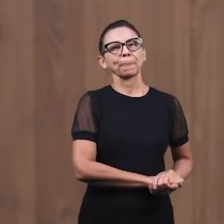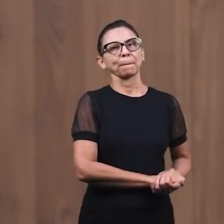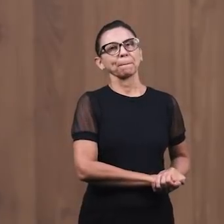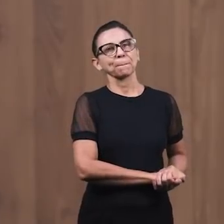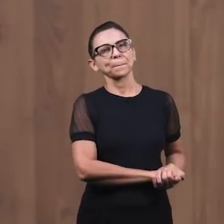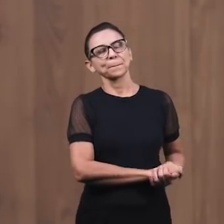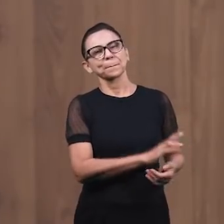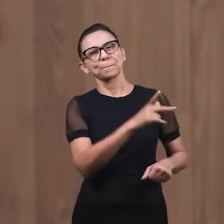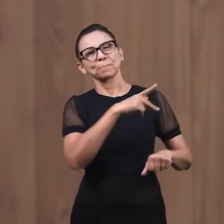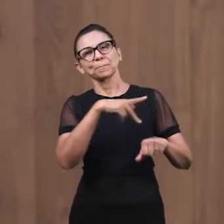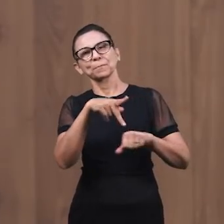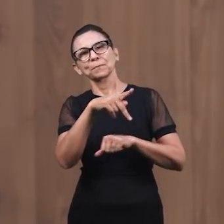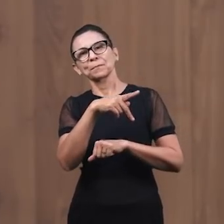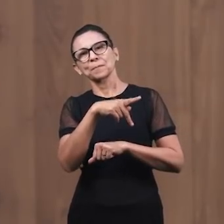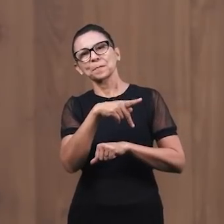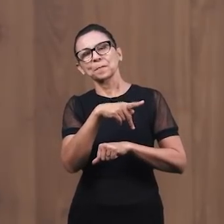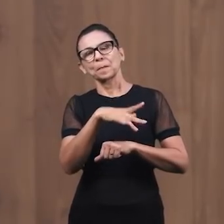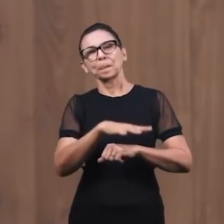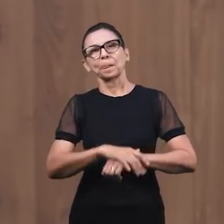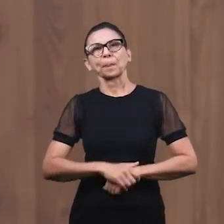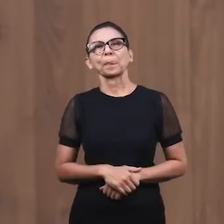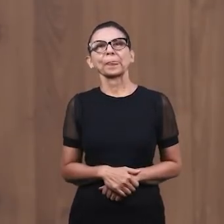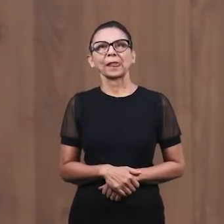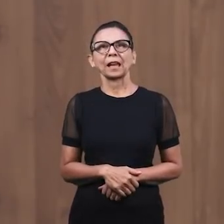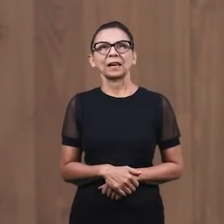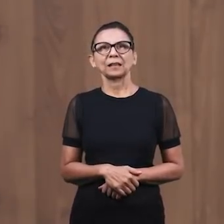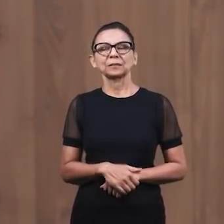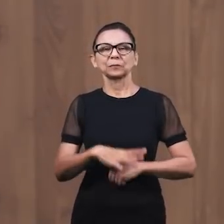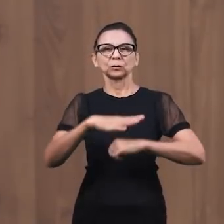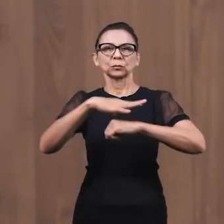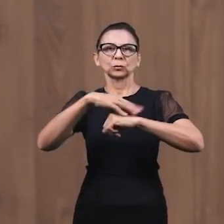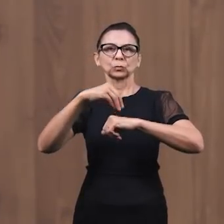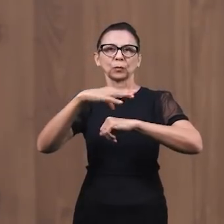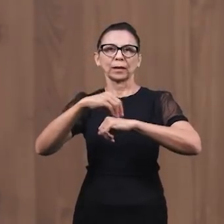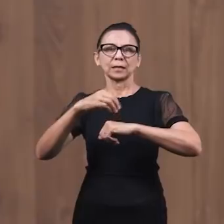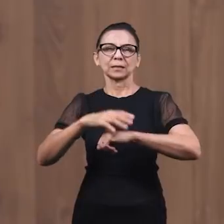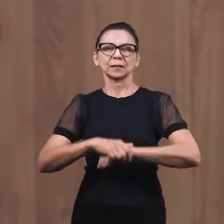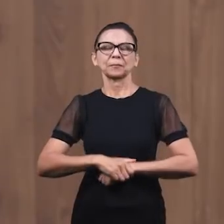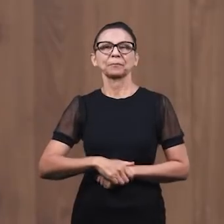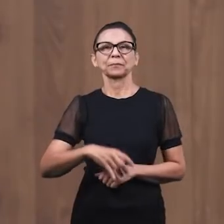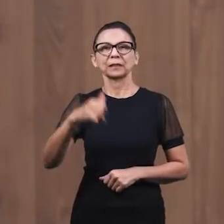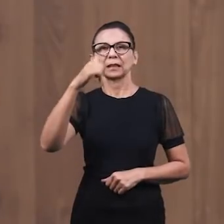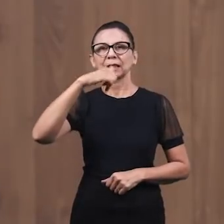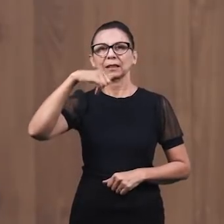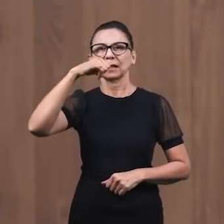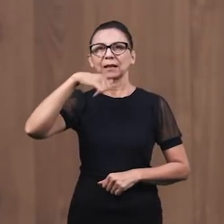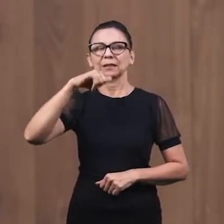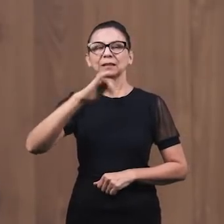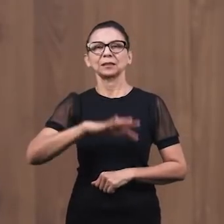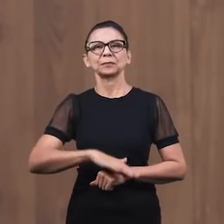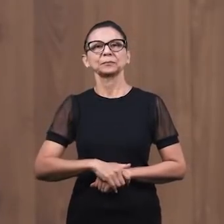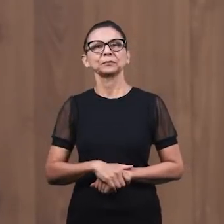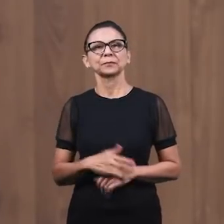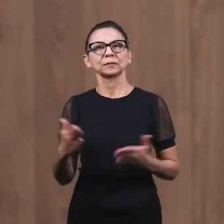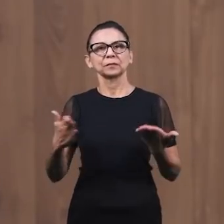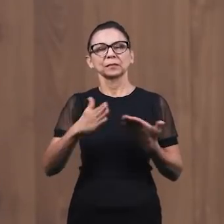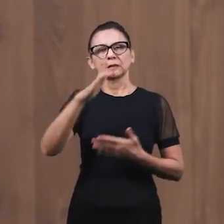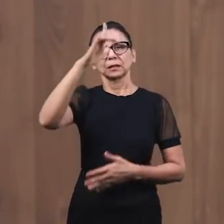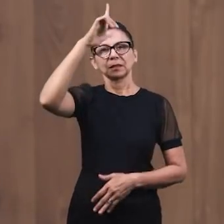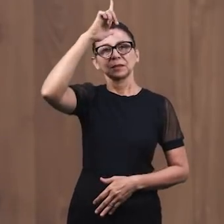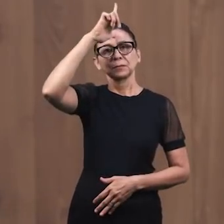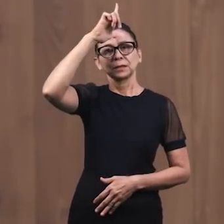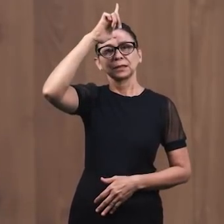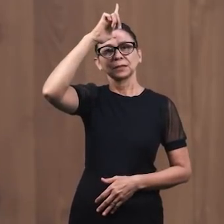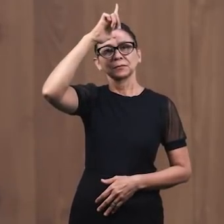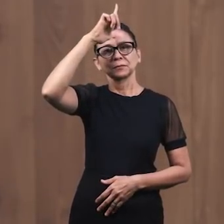passamos pela Suécia e depois pela Itália e agora vamos para